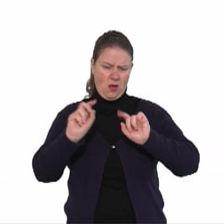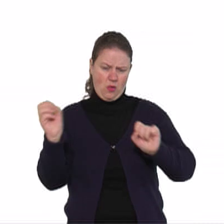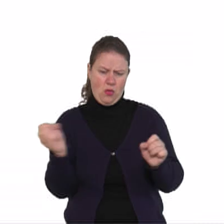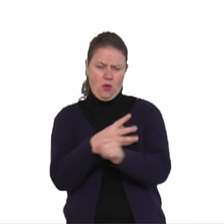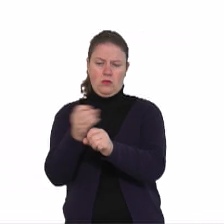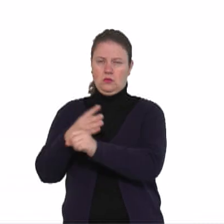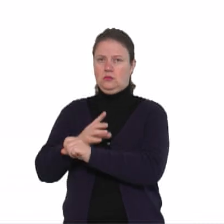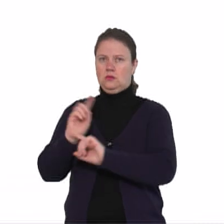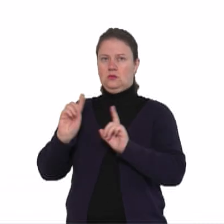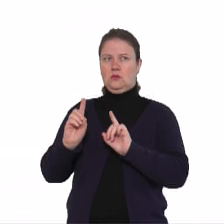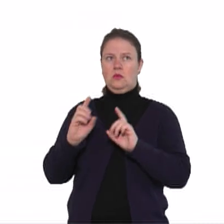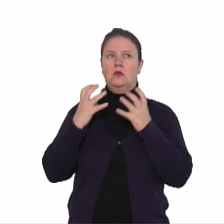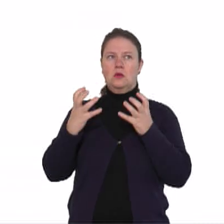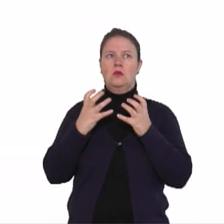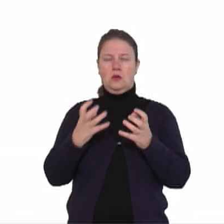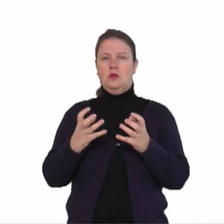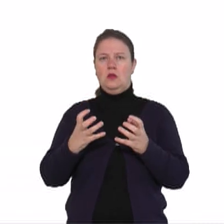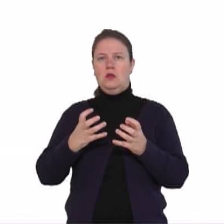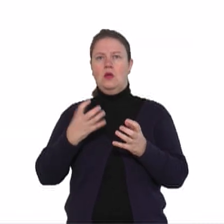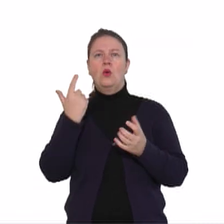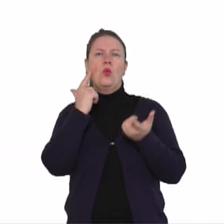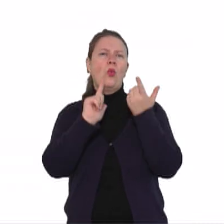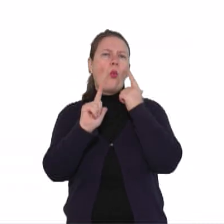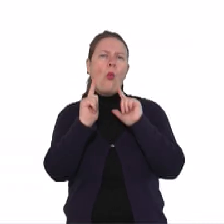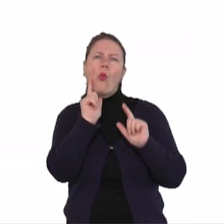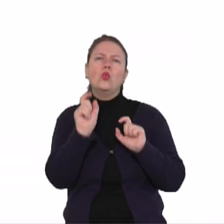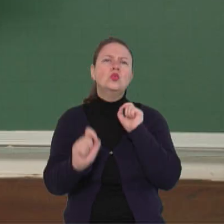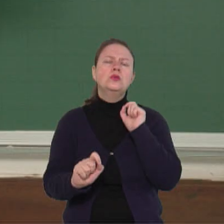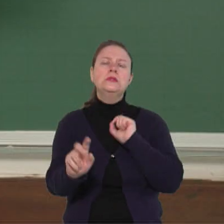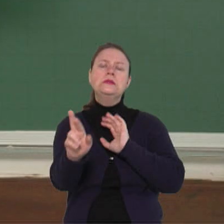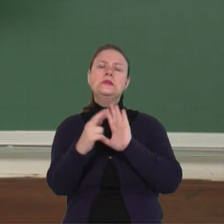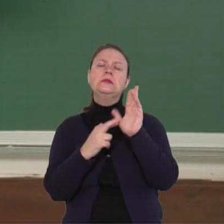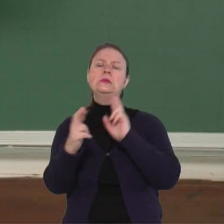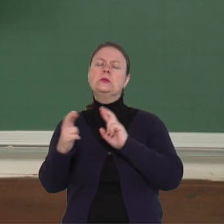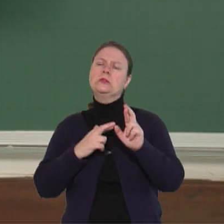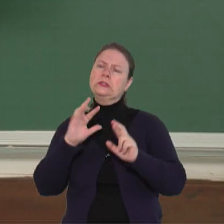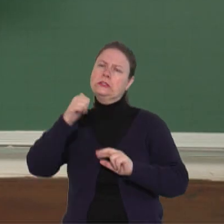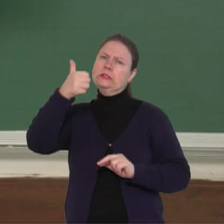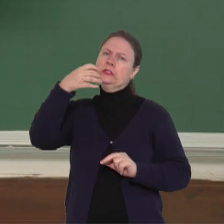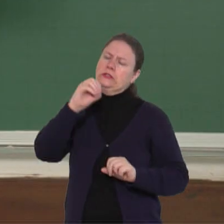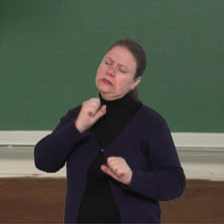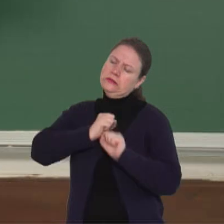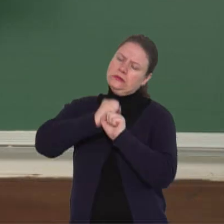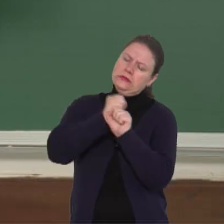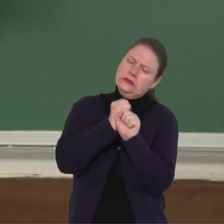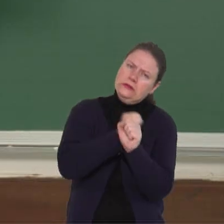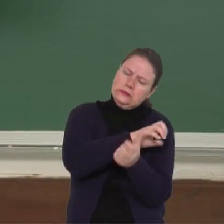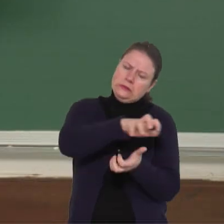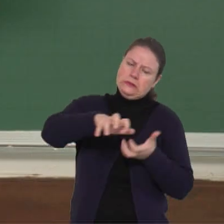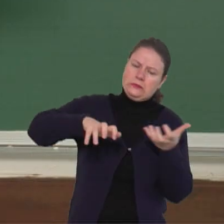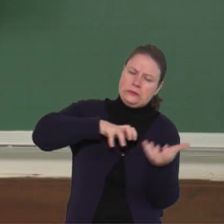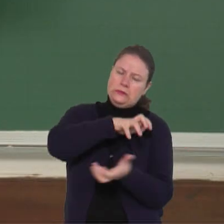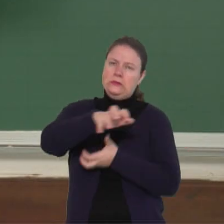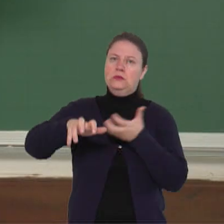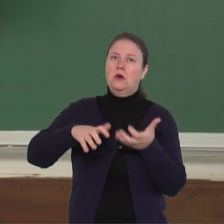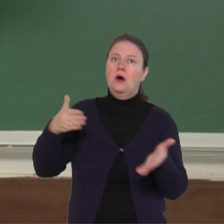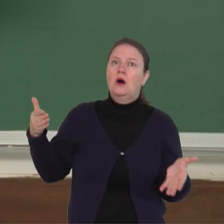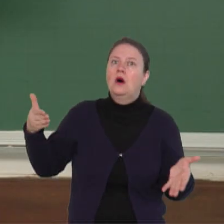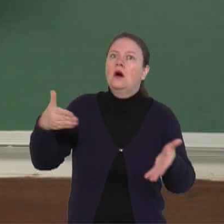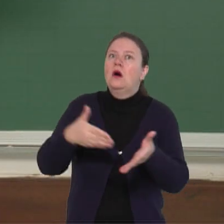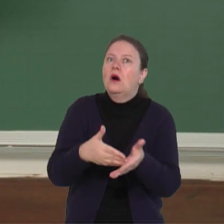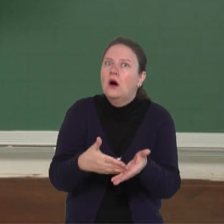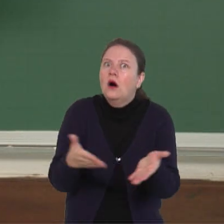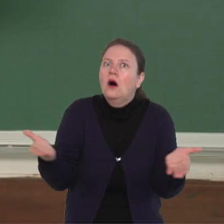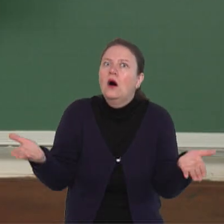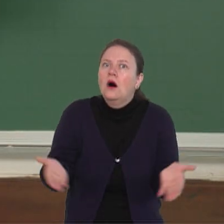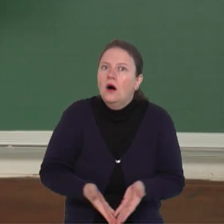Querem colher o fruto de 10 anos de sacrifício. Está se referindo à burguesia, né? 10 anos do processo revolucionário, agora finalmente eles vão colher os